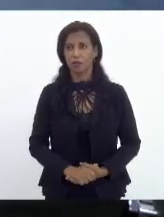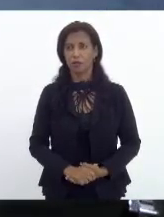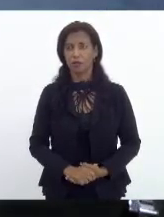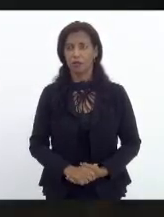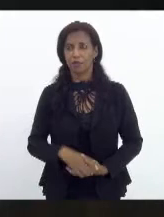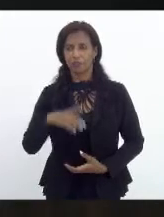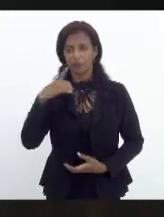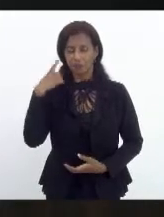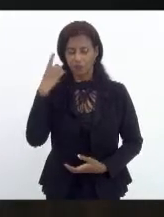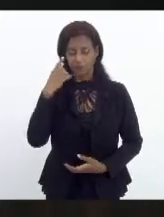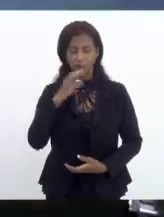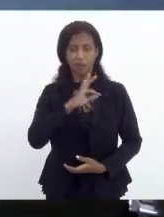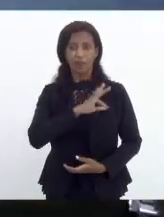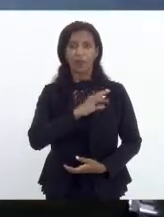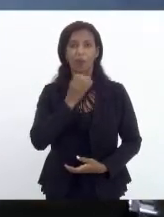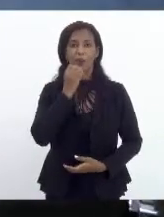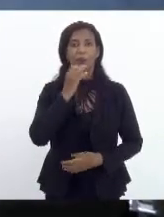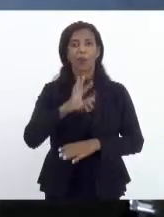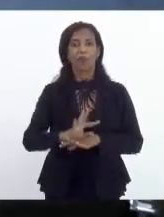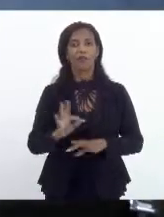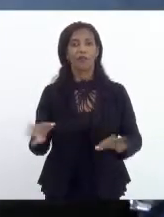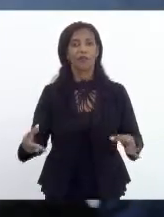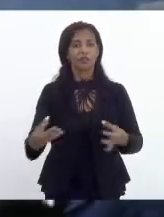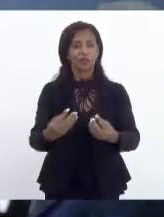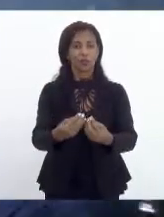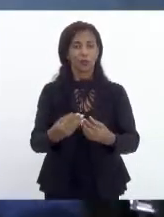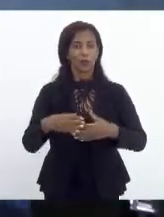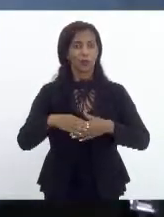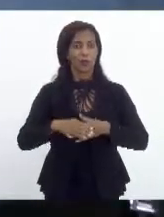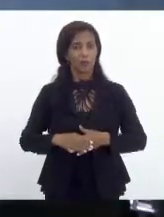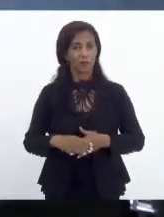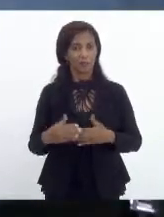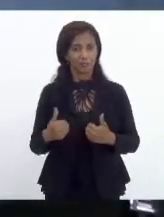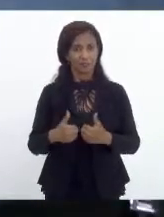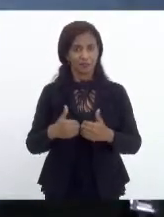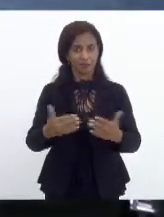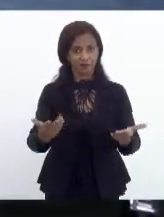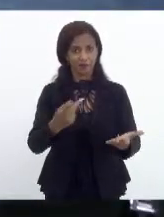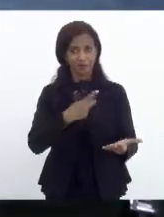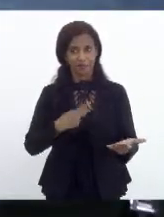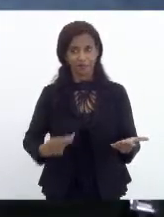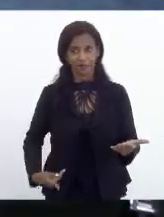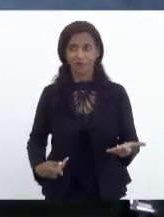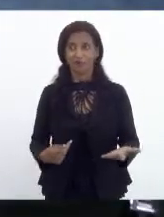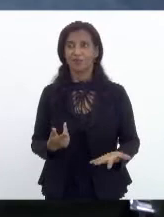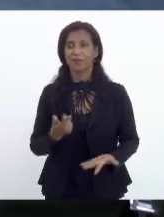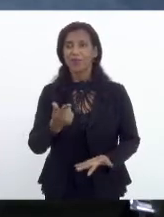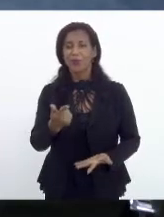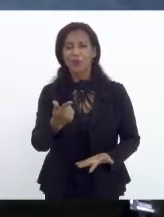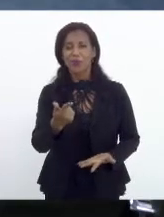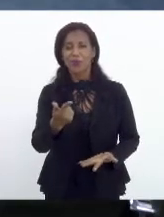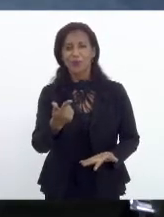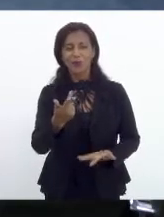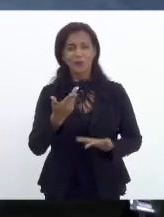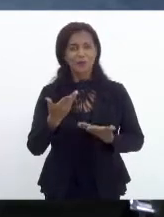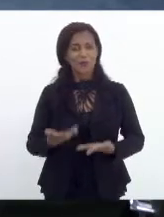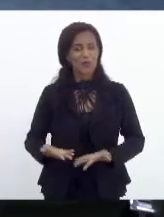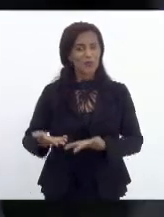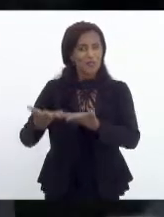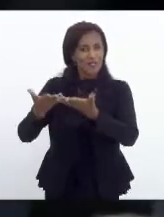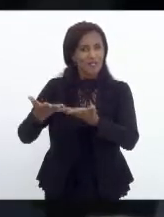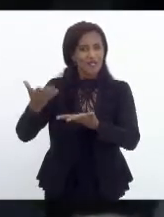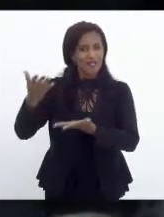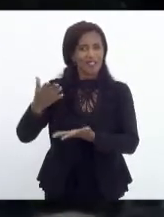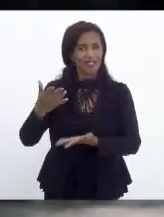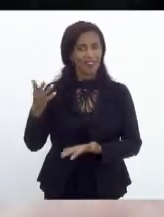Deputada Marta. Boa tarde a todas e todos. Cumprimentar inicialmente, presidente, soube da sua homenagem em Niterói, então